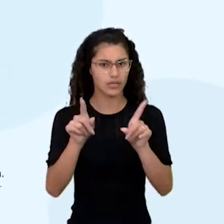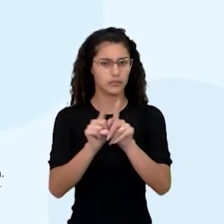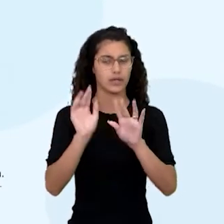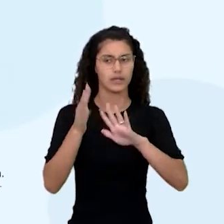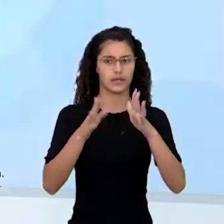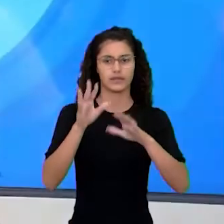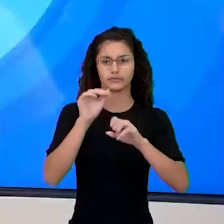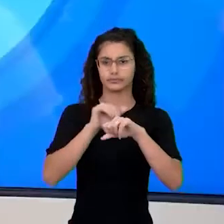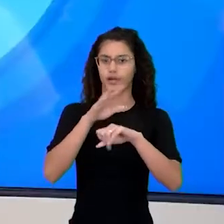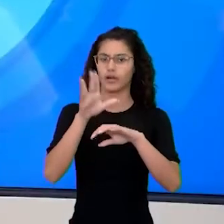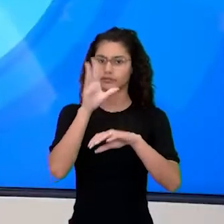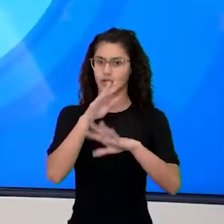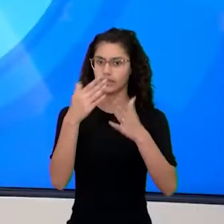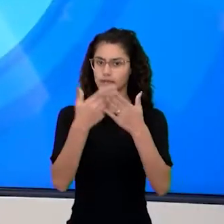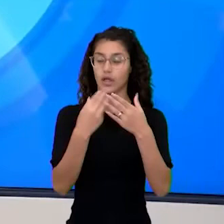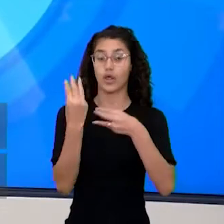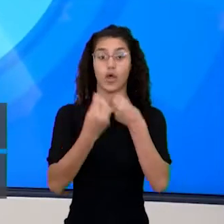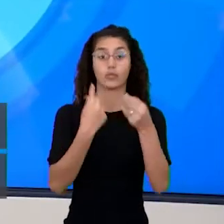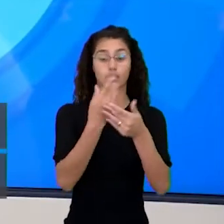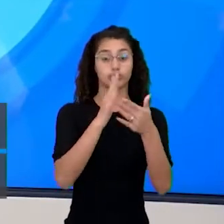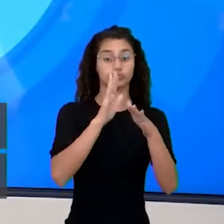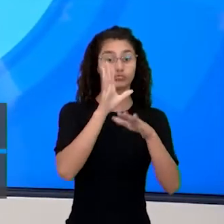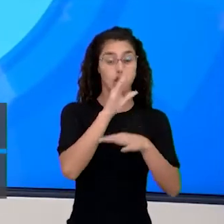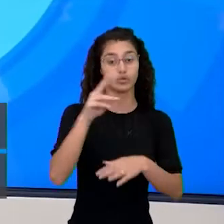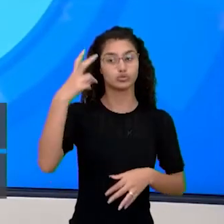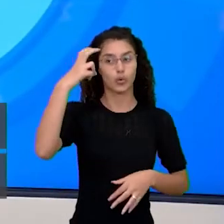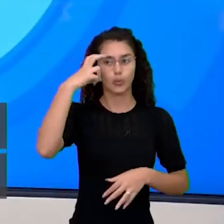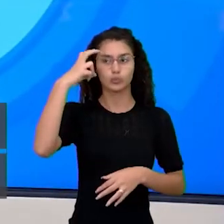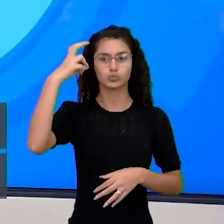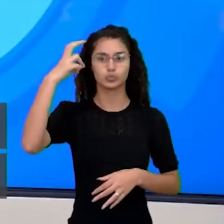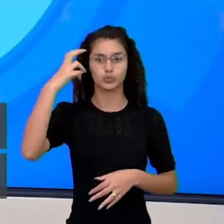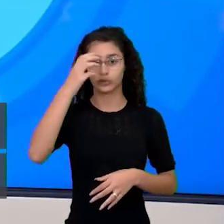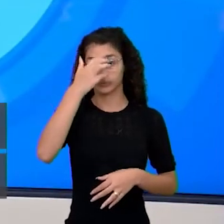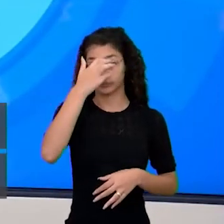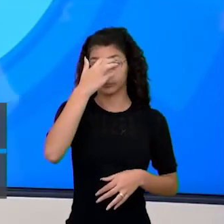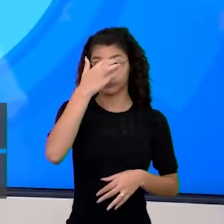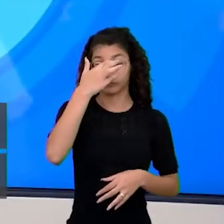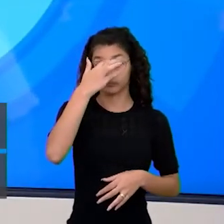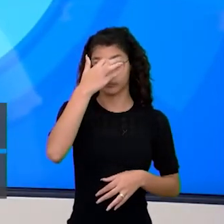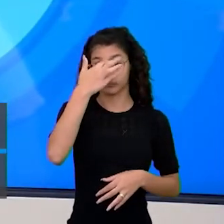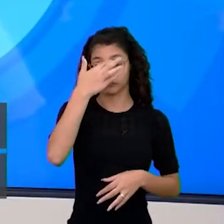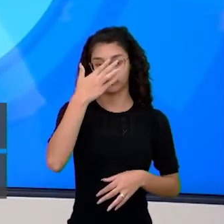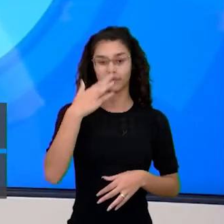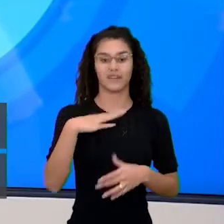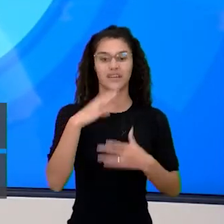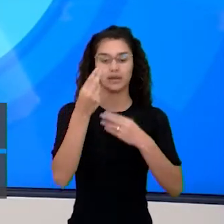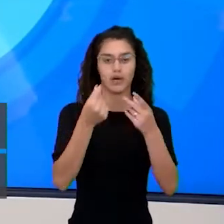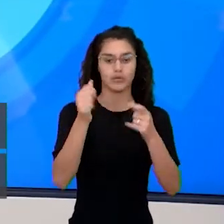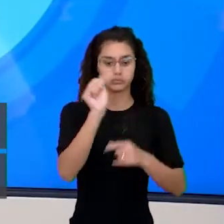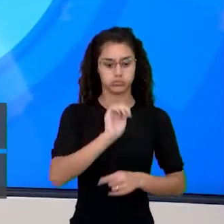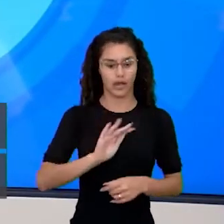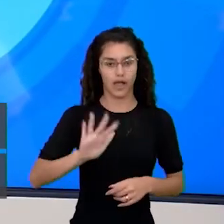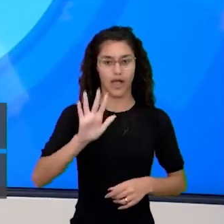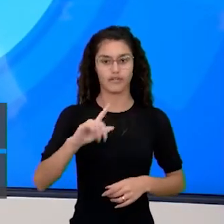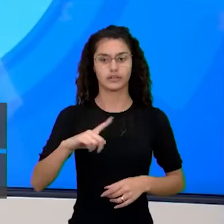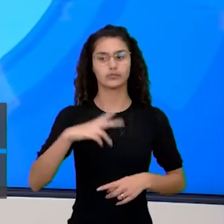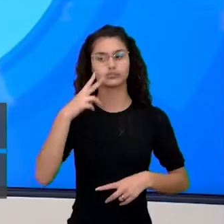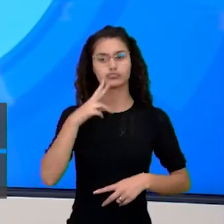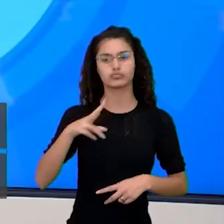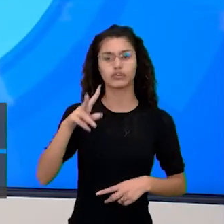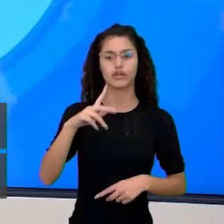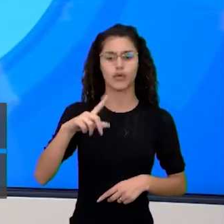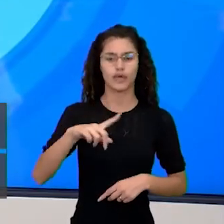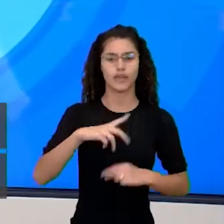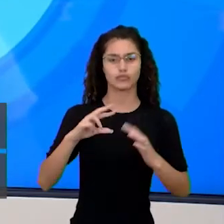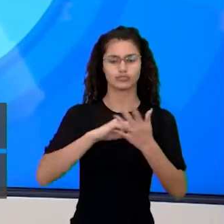até mencionei na aula. Como nós estamos falando de culturas, quando se fala principalmente de questão da África, né, não tem aquela visão